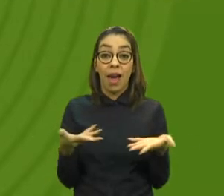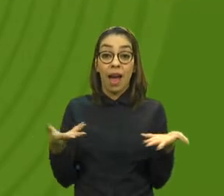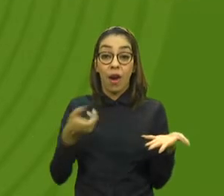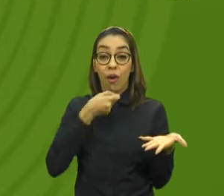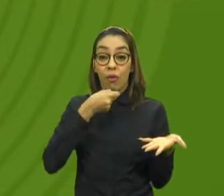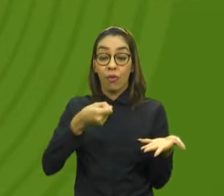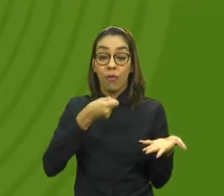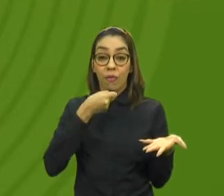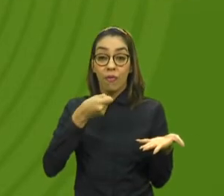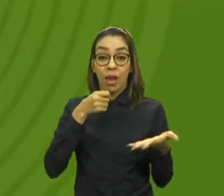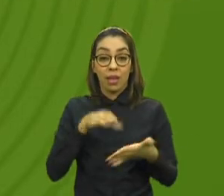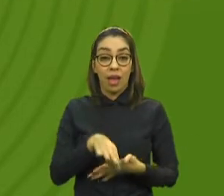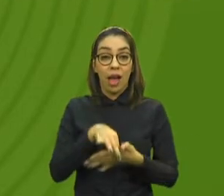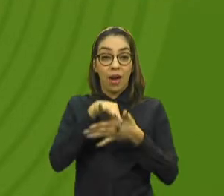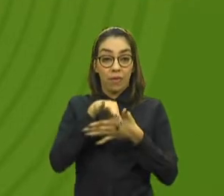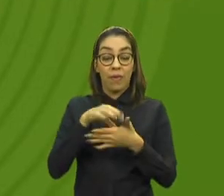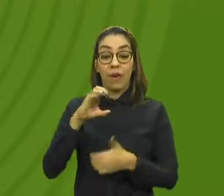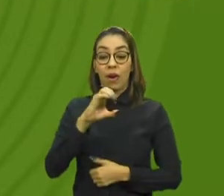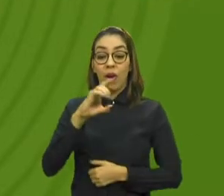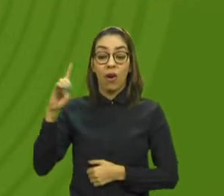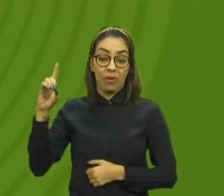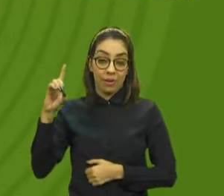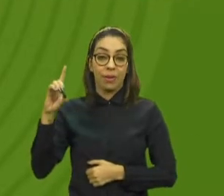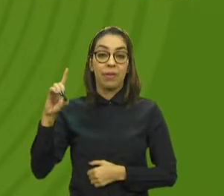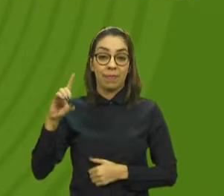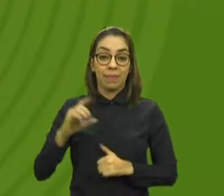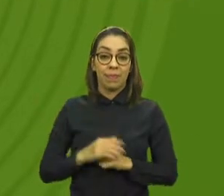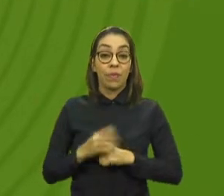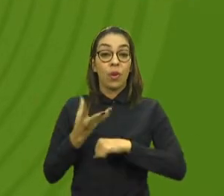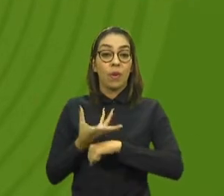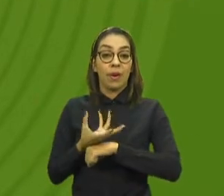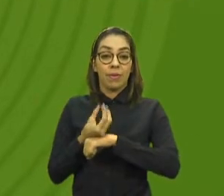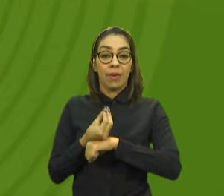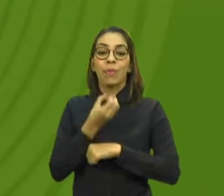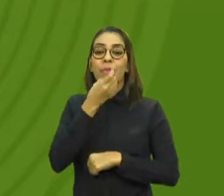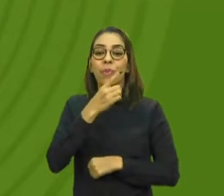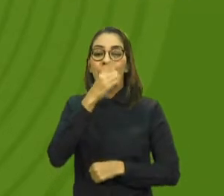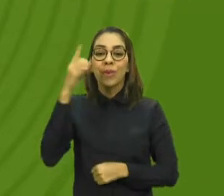Mostra e traz mais detalhes para a gente. Bom dia, Jânio.